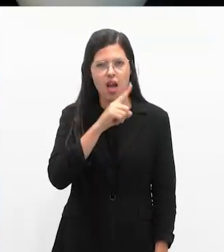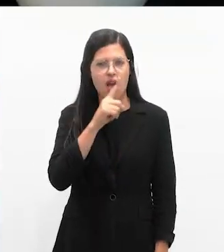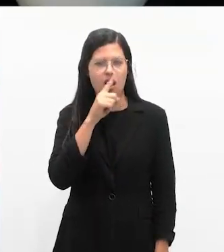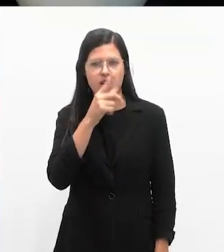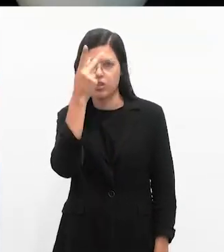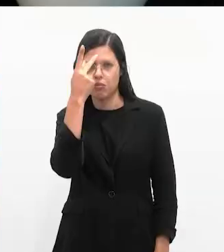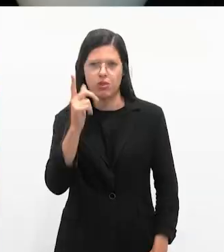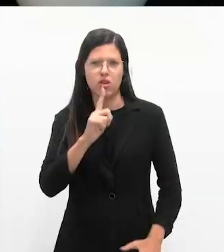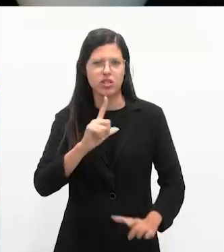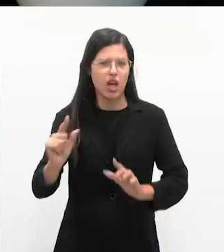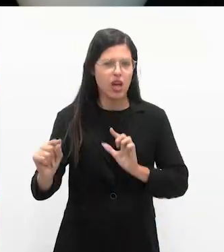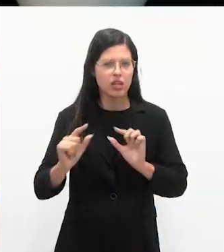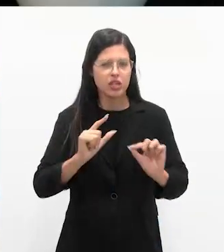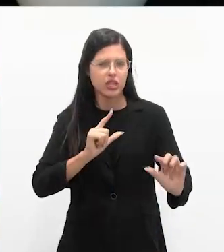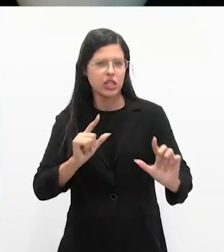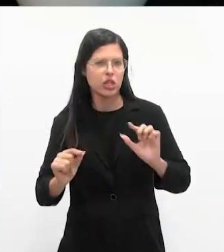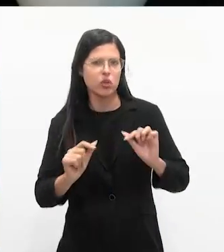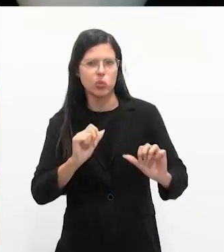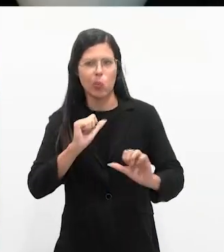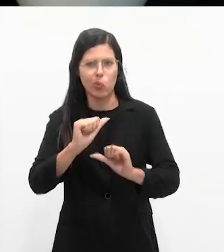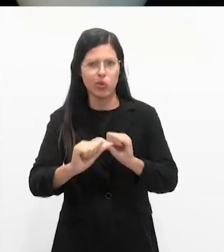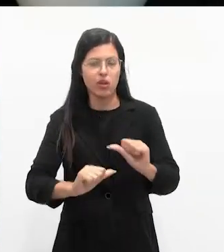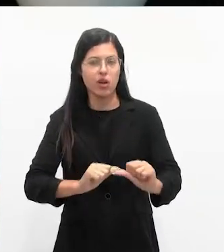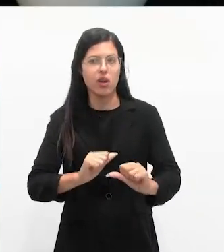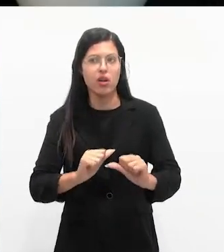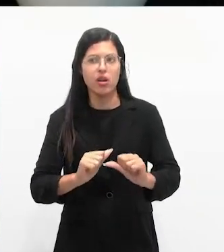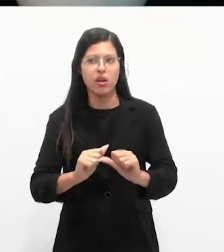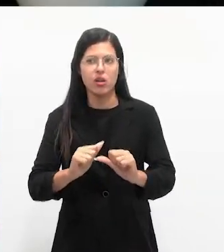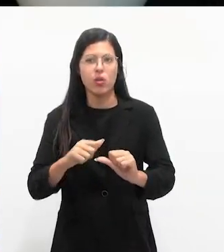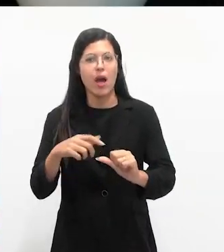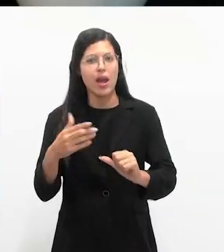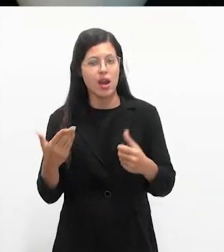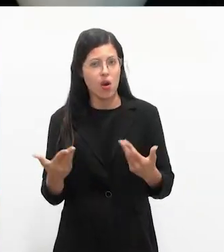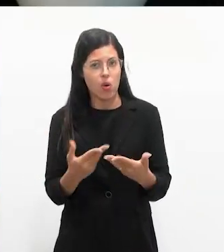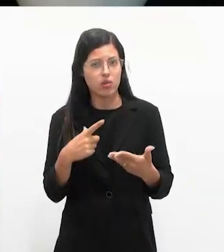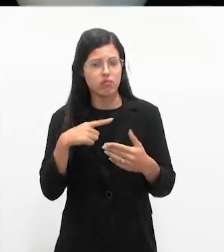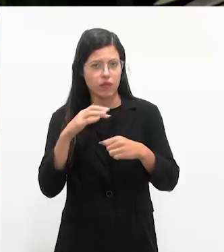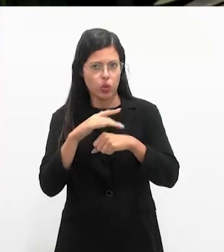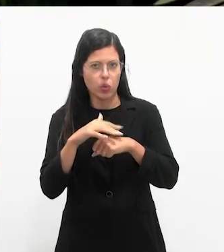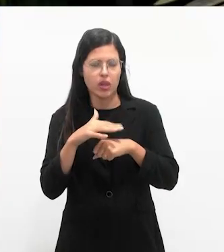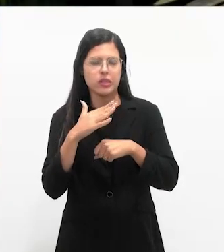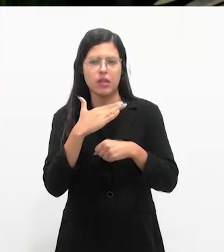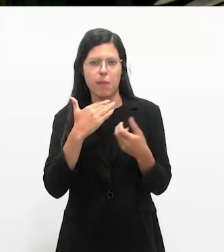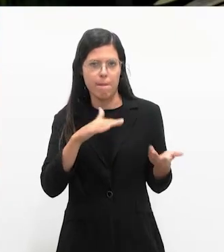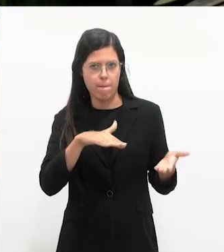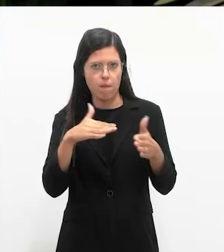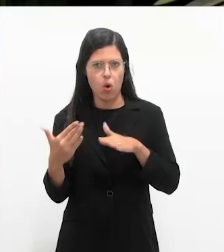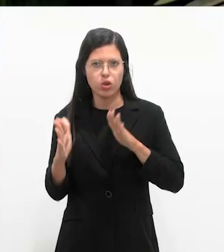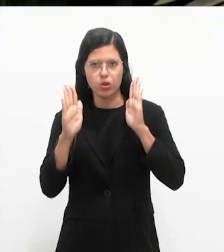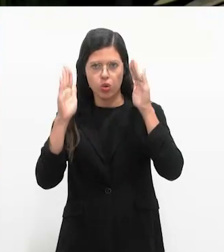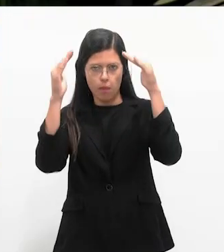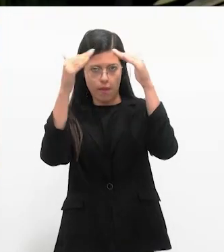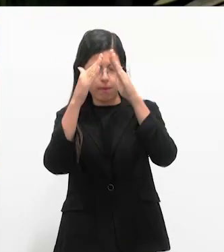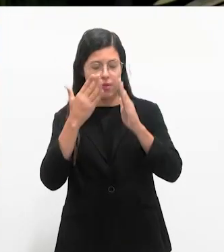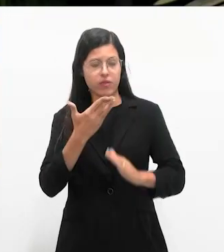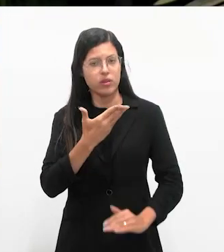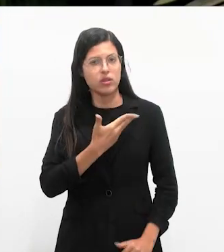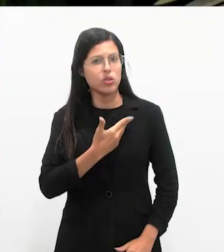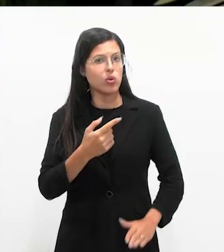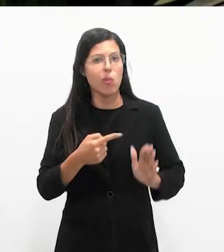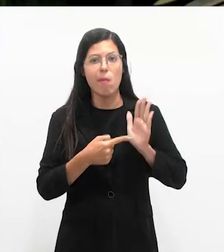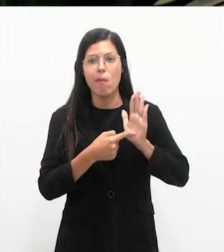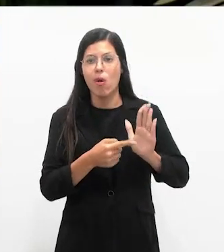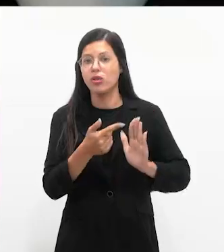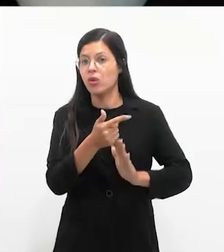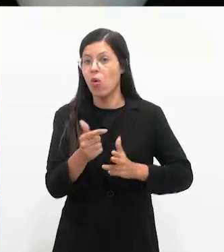pessoas estão saindo, que as pessoas estão deixando. E aí veio a doença e morte do Papa Francisco, que aí mostra uma outra coisa,